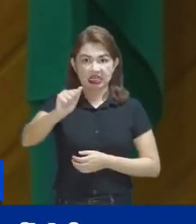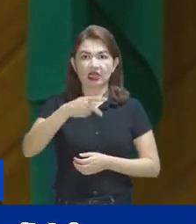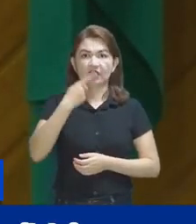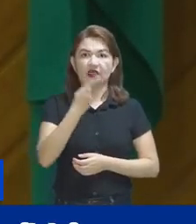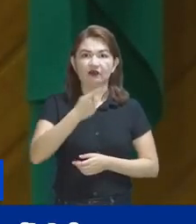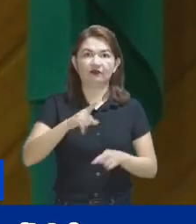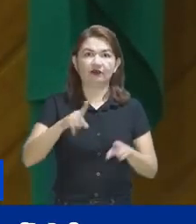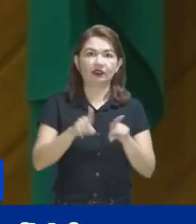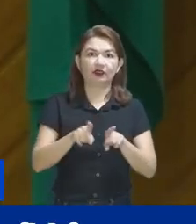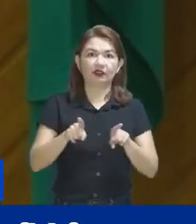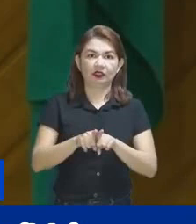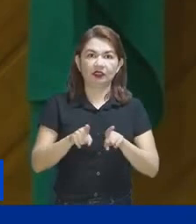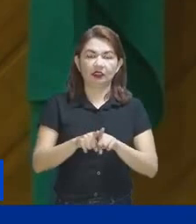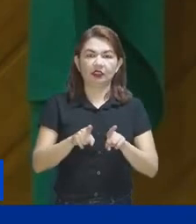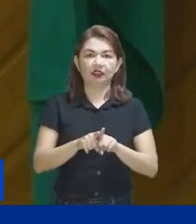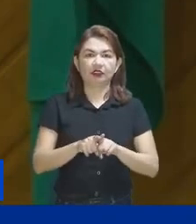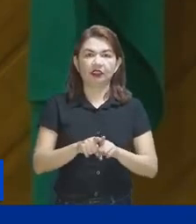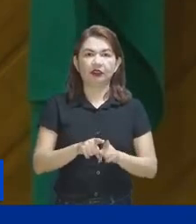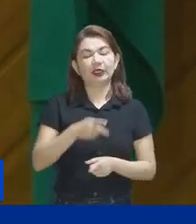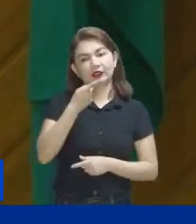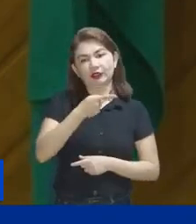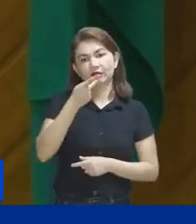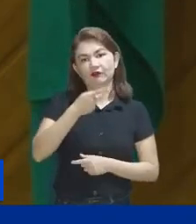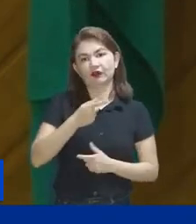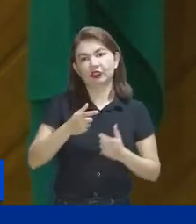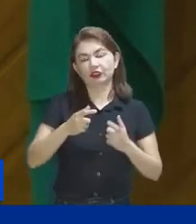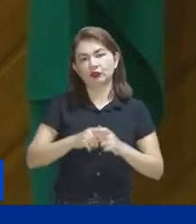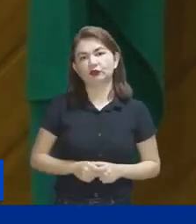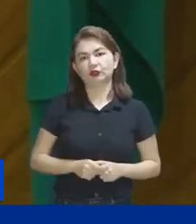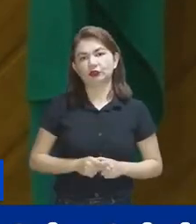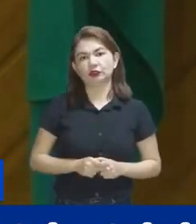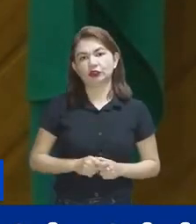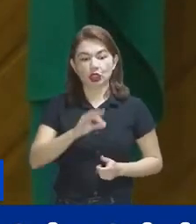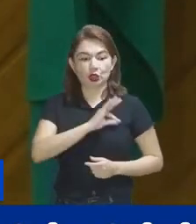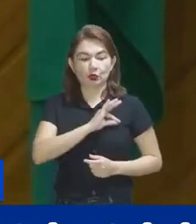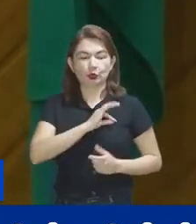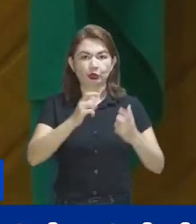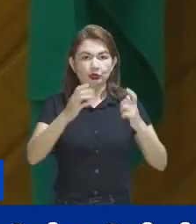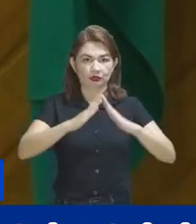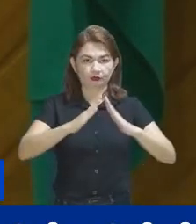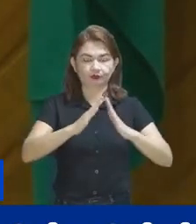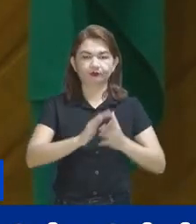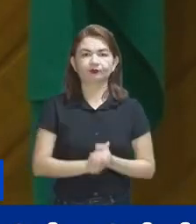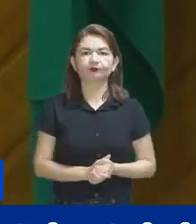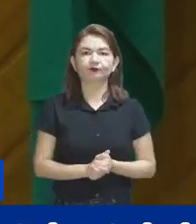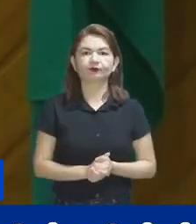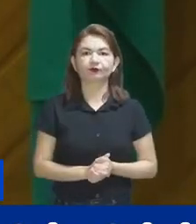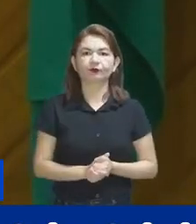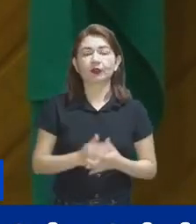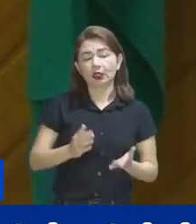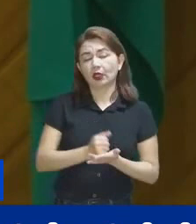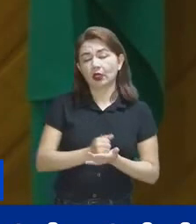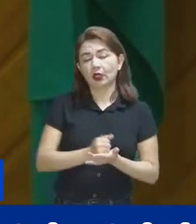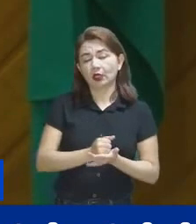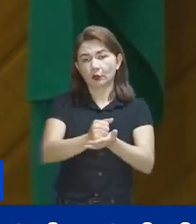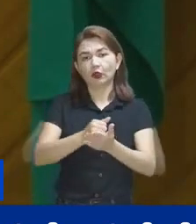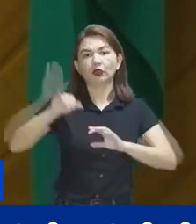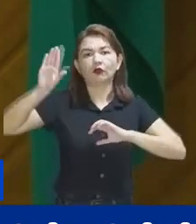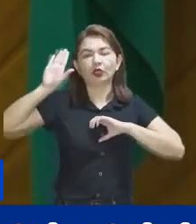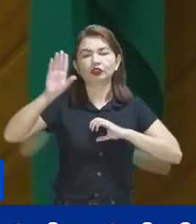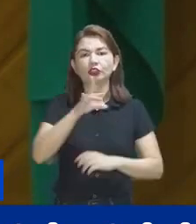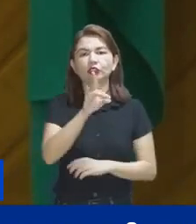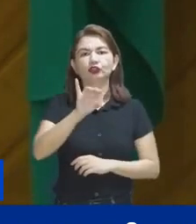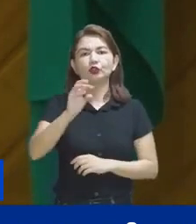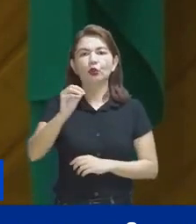também ouvida em sede policial. Keila afirmou o seguinte: que a depoente estava dando apoio para o candidato a deputado estadual